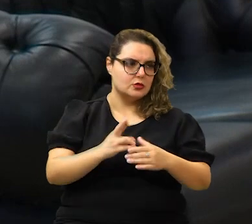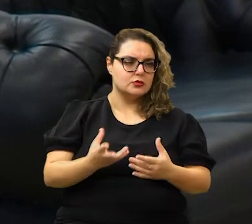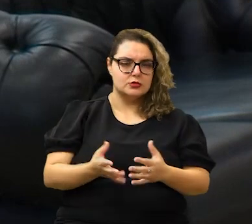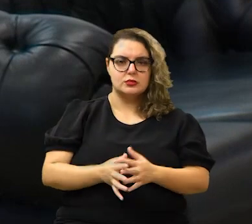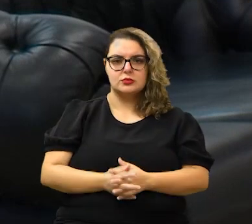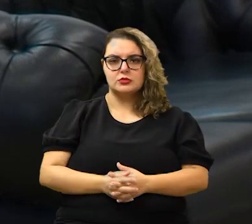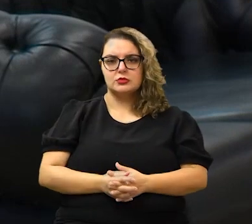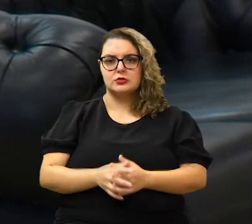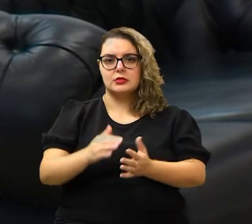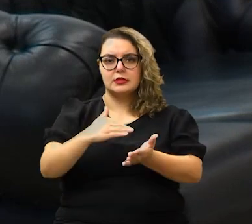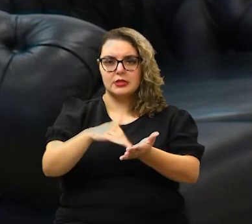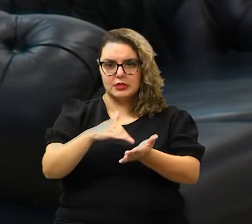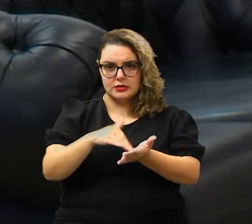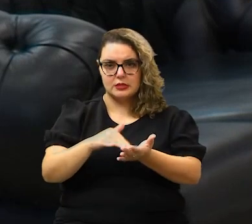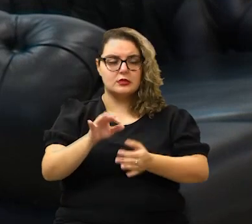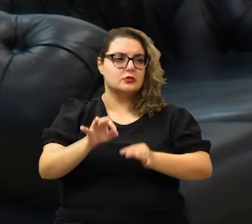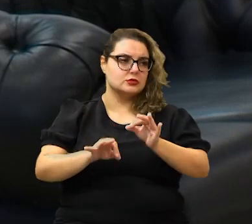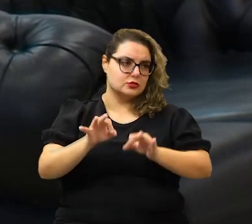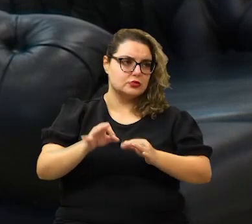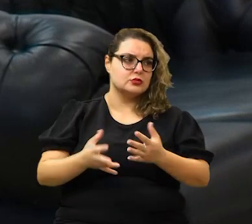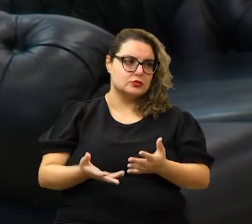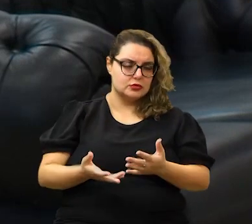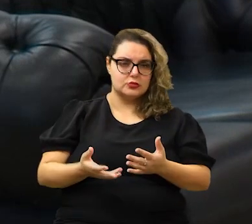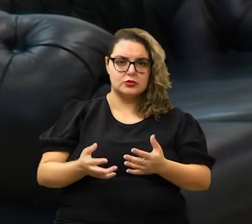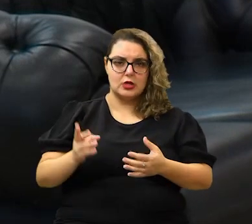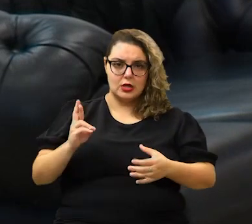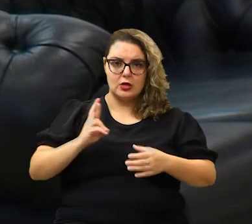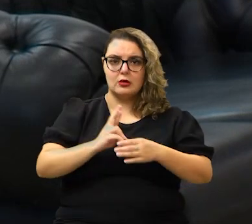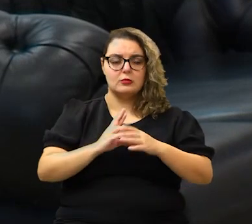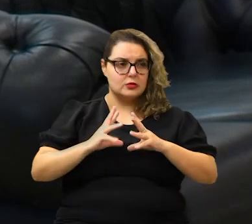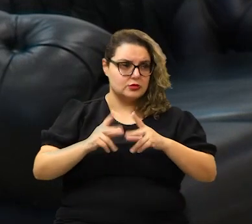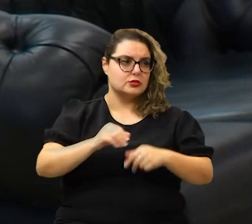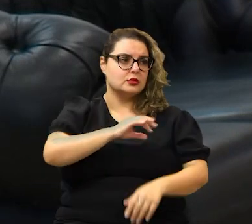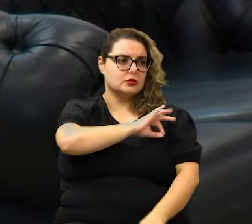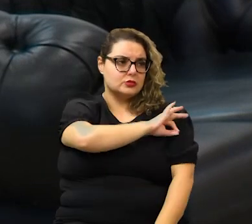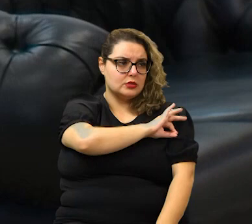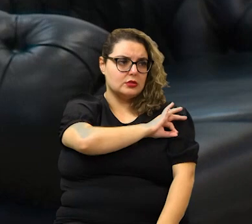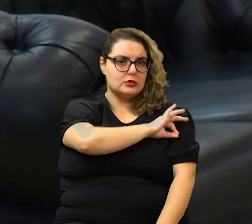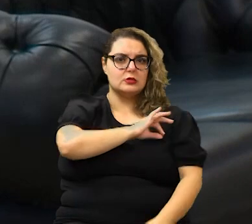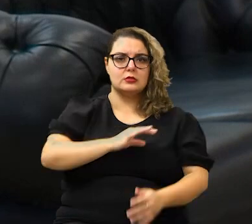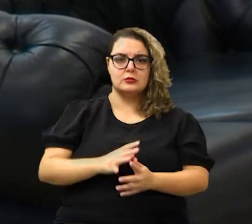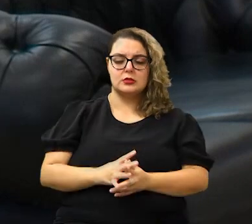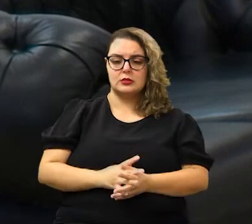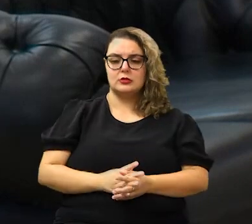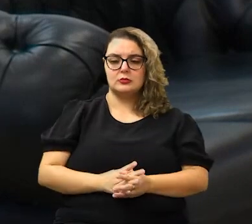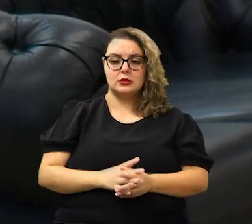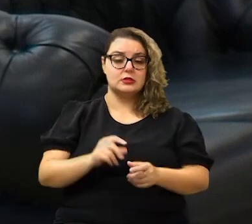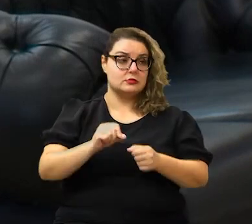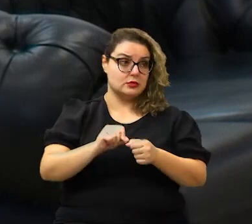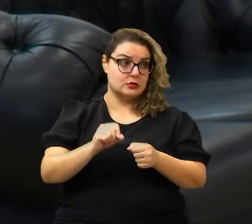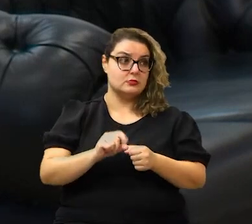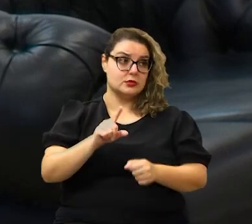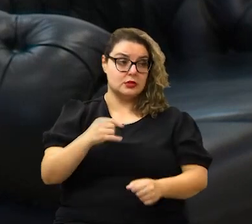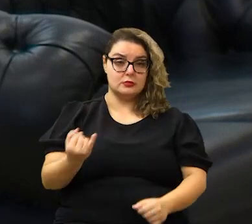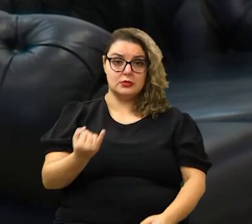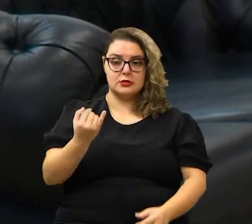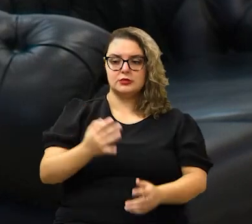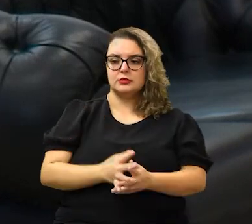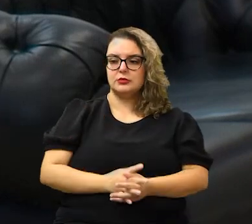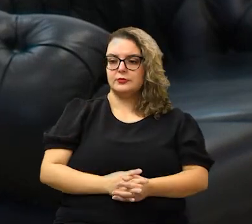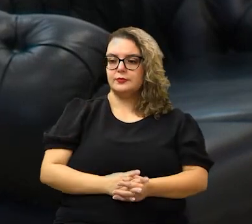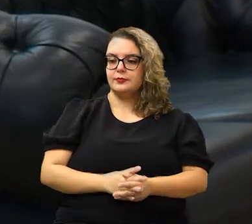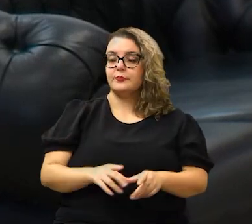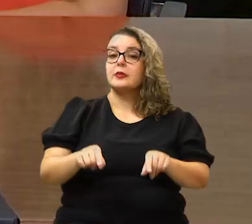dos Procuradores e a Secretaria de Justiça e a Procuradoria-Geral da Prefeitura por essa realização que foi